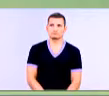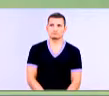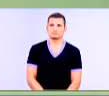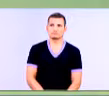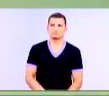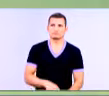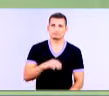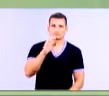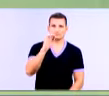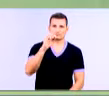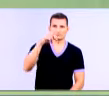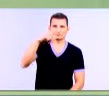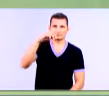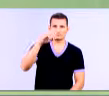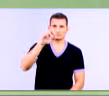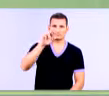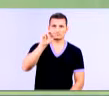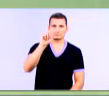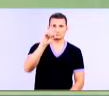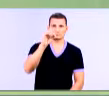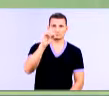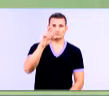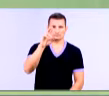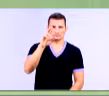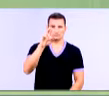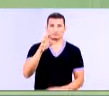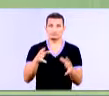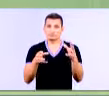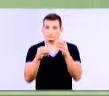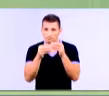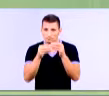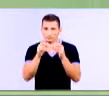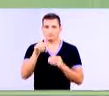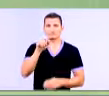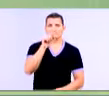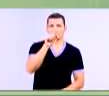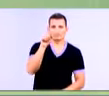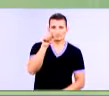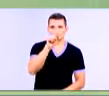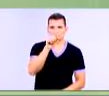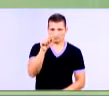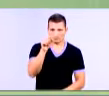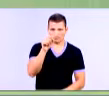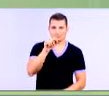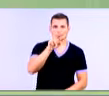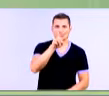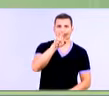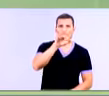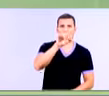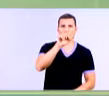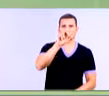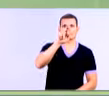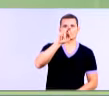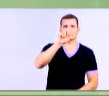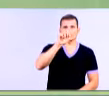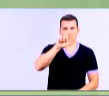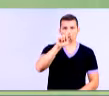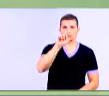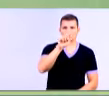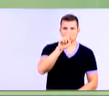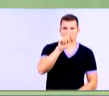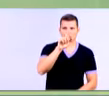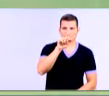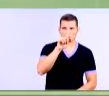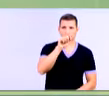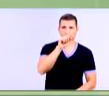operador de atribuição, gente, é o igual. No Visual G nós utilizamos a setinha para o lado ou 2